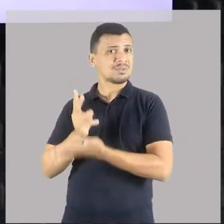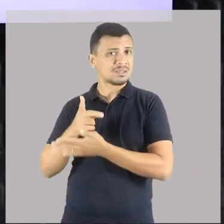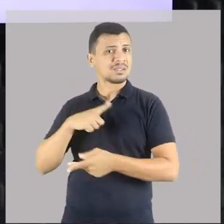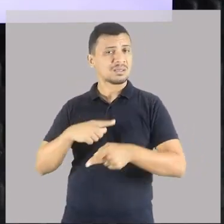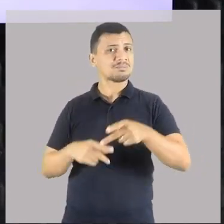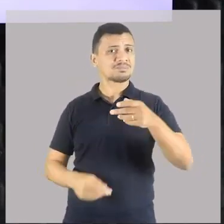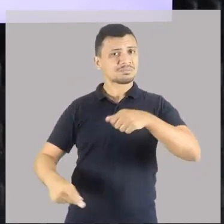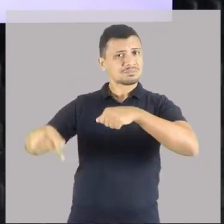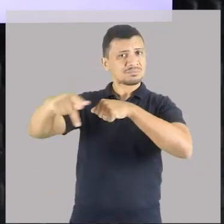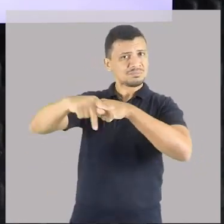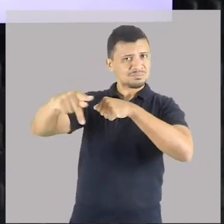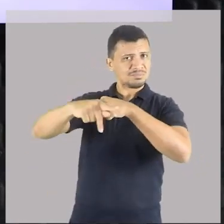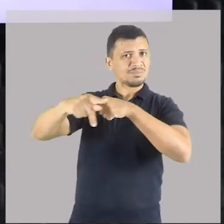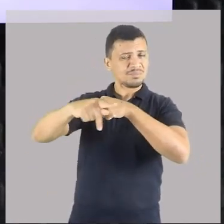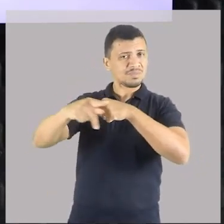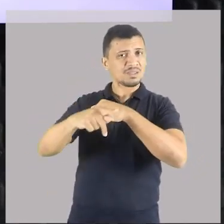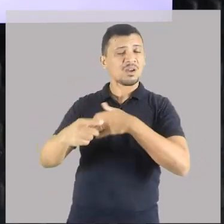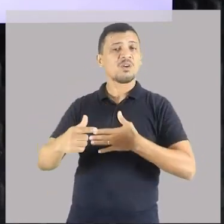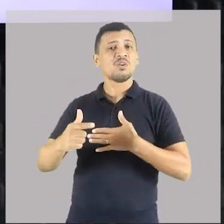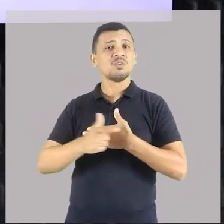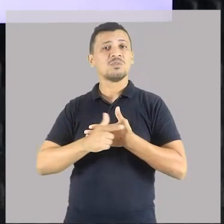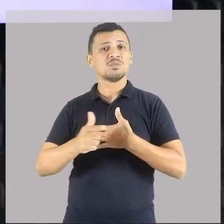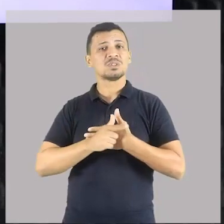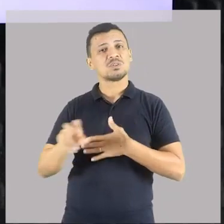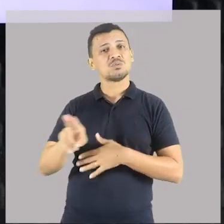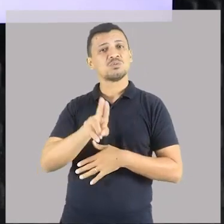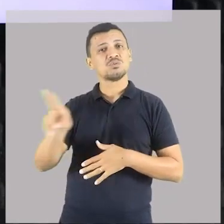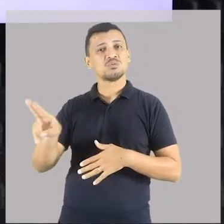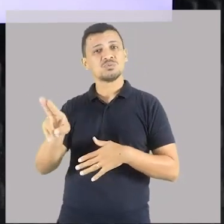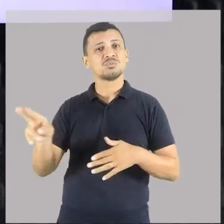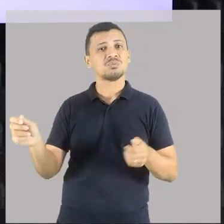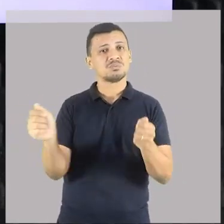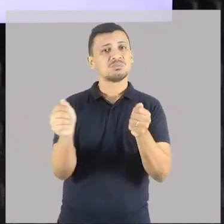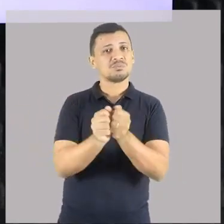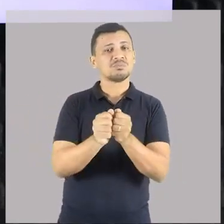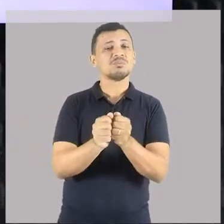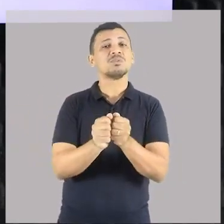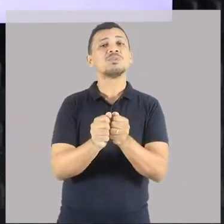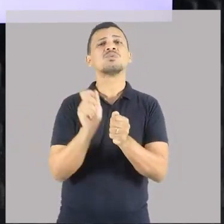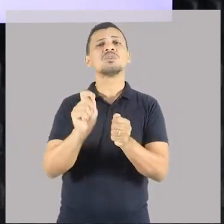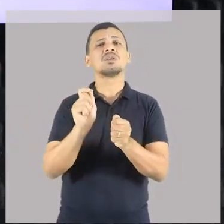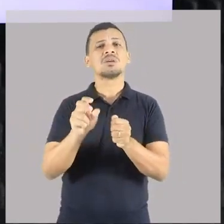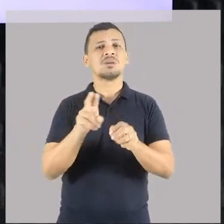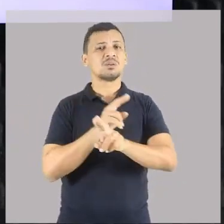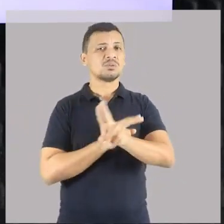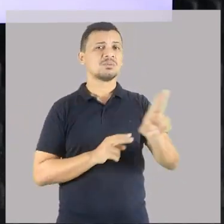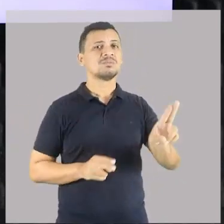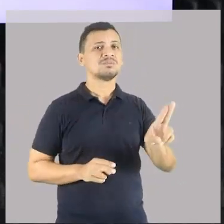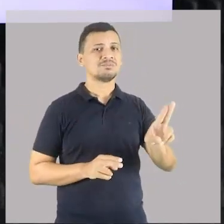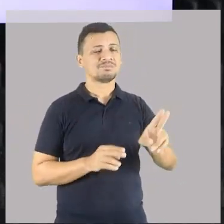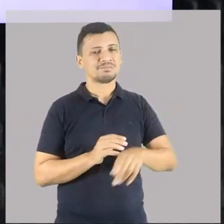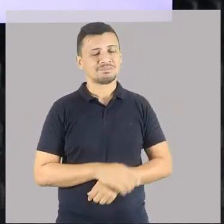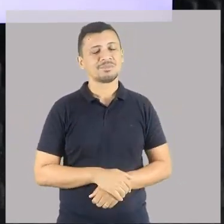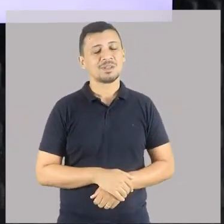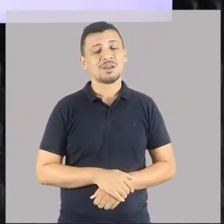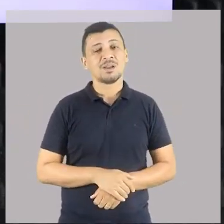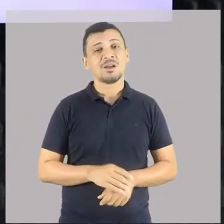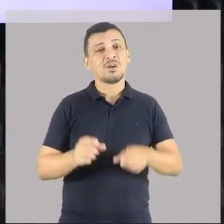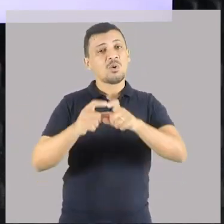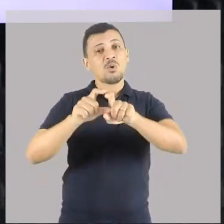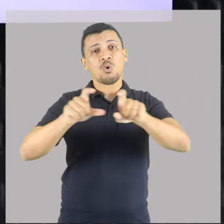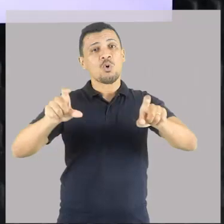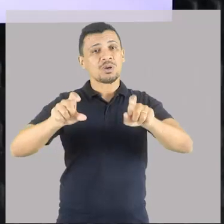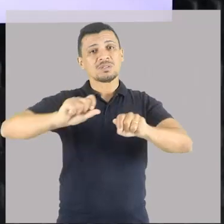uma oração que exerce uma função de adjunta adnominal. Então, essa oração aqui ela é uma adjetiva, porque ela vai exercer uma